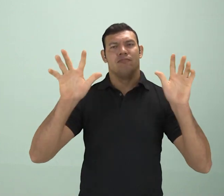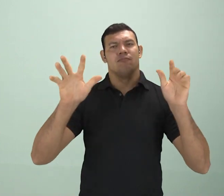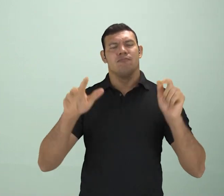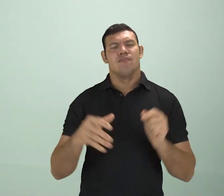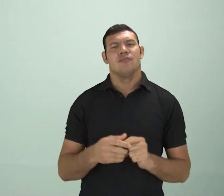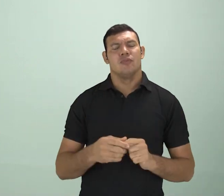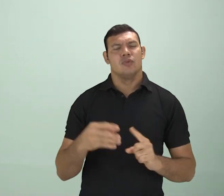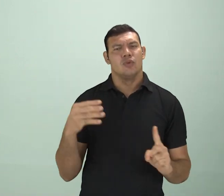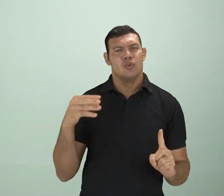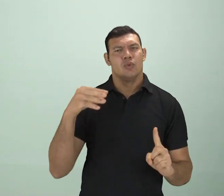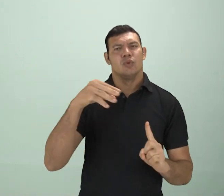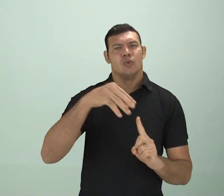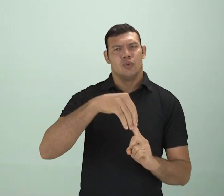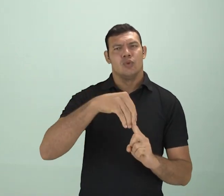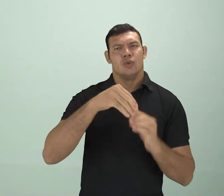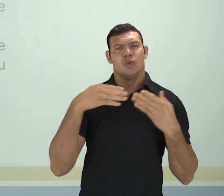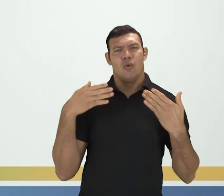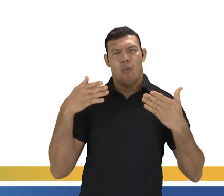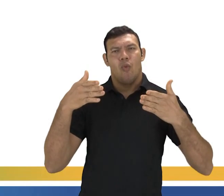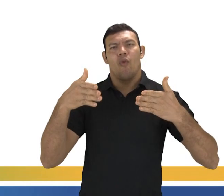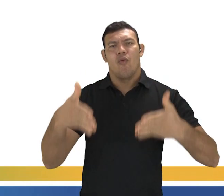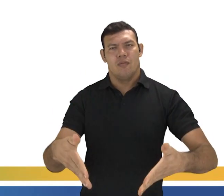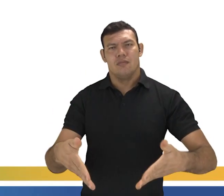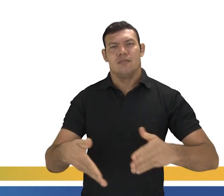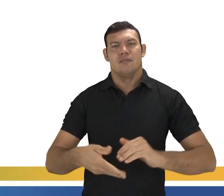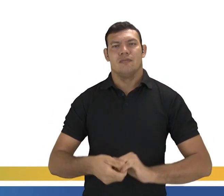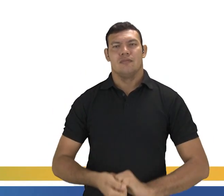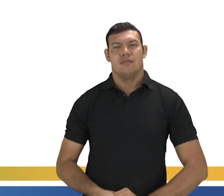de vista para conseguir atingir essa finalidade.